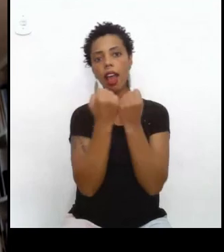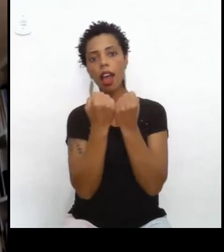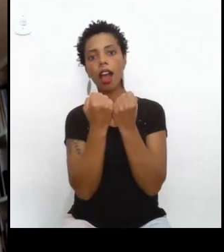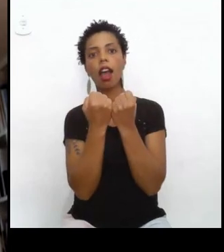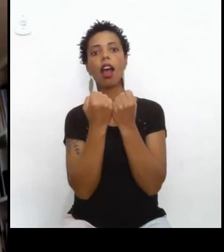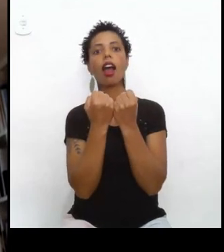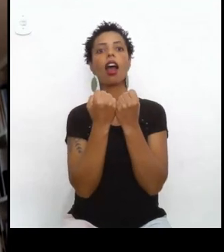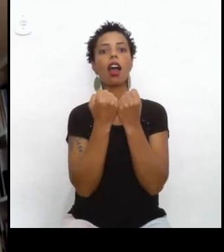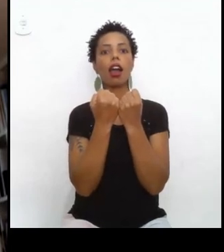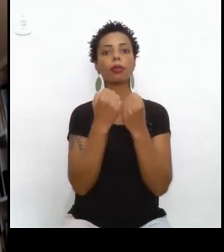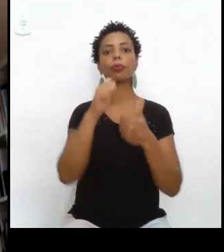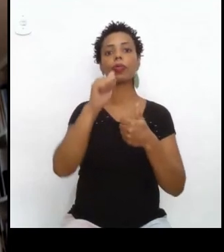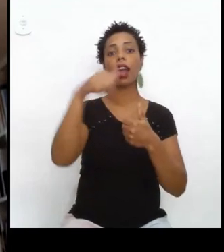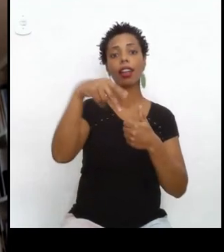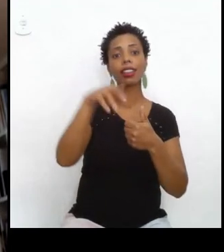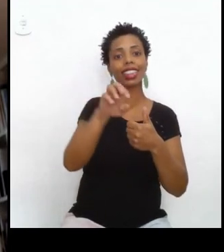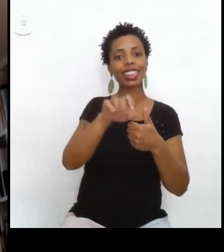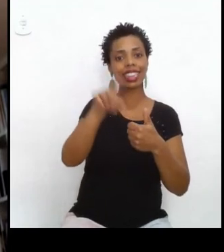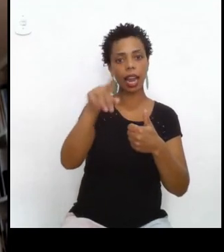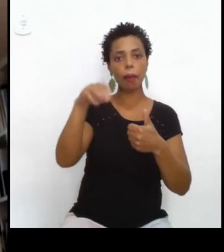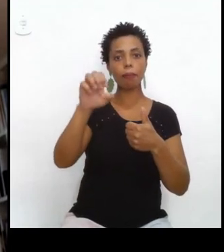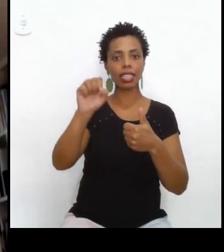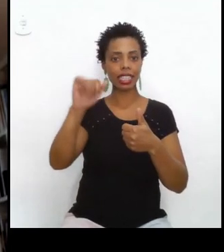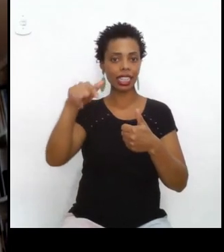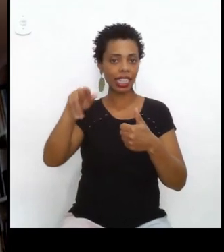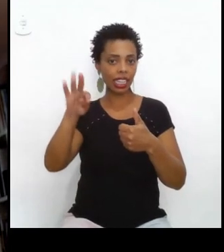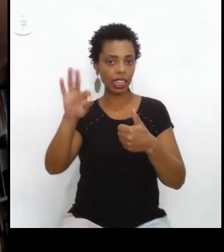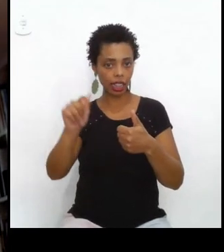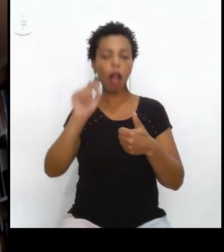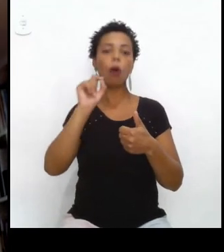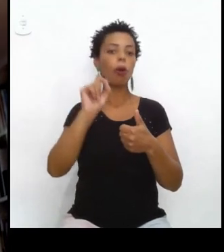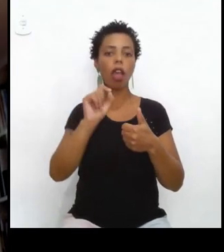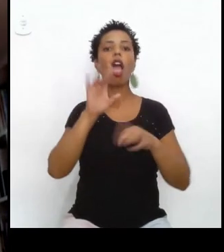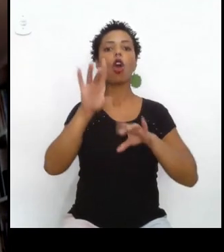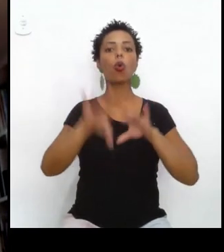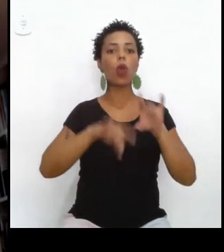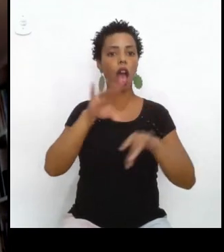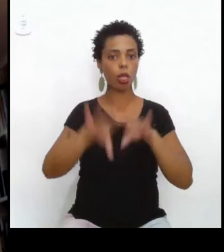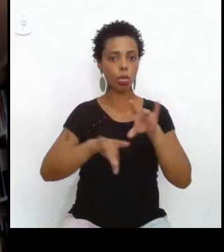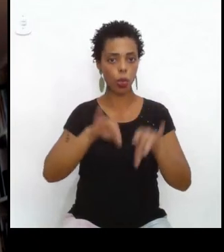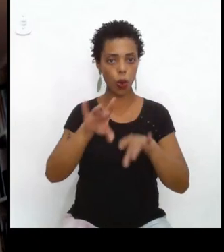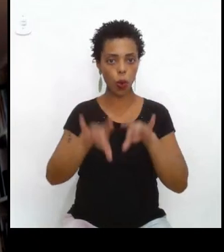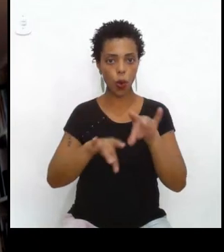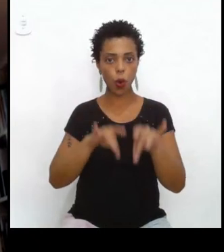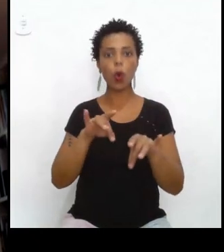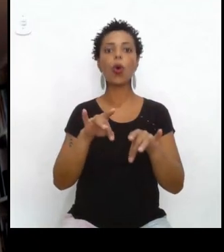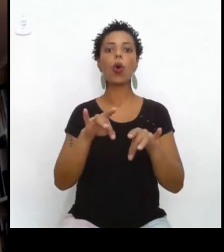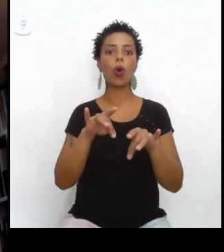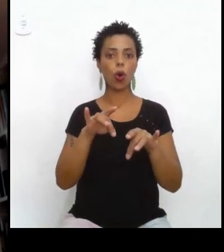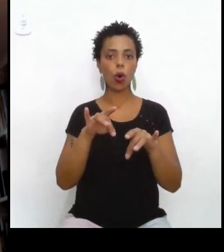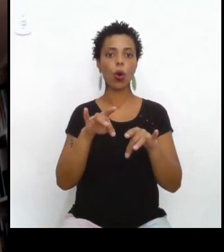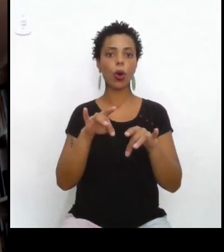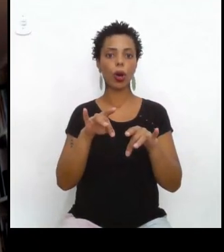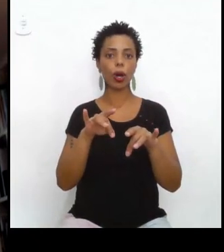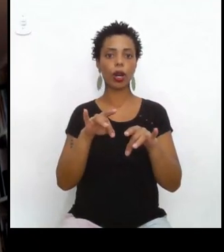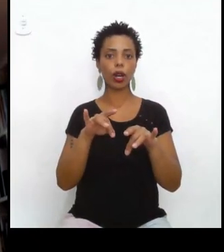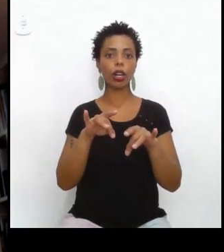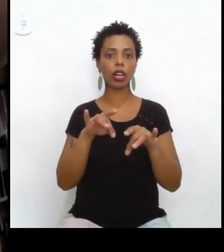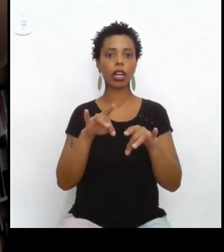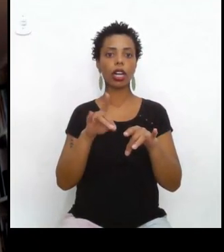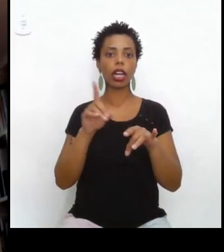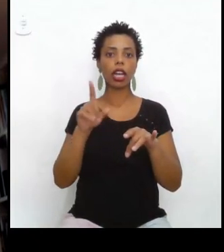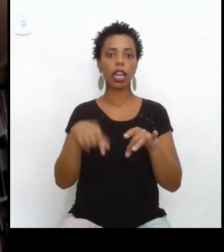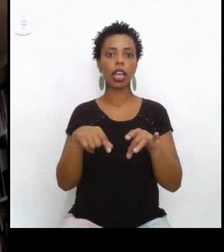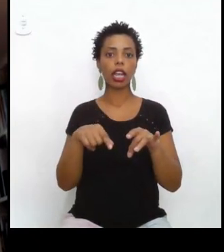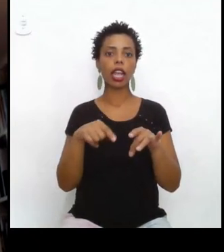São André Mesquita e curador e liberar o núcleo de mediação e